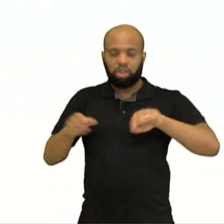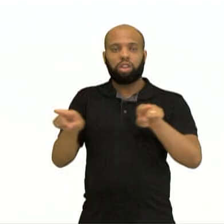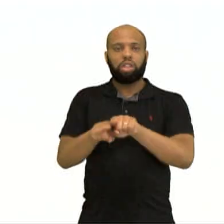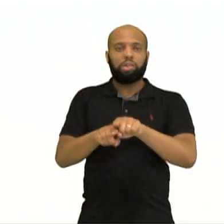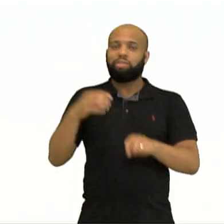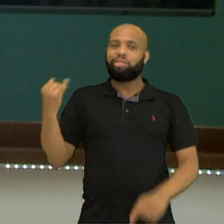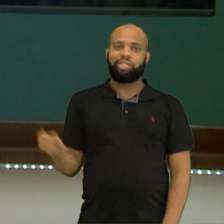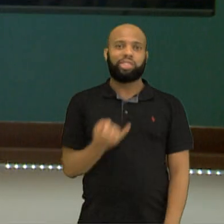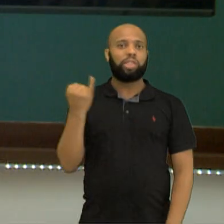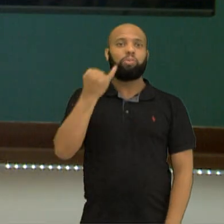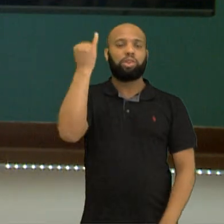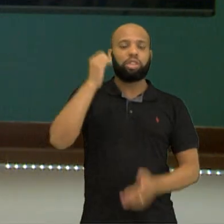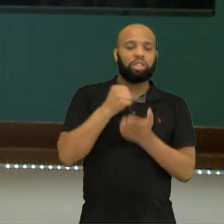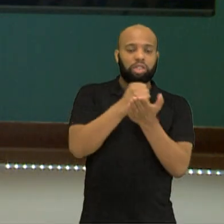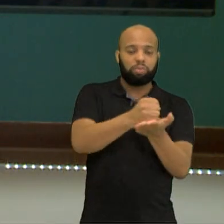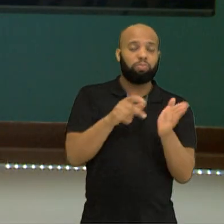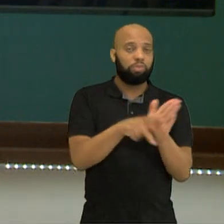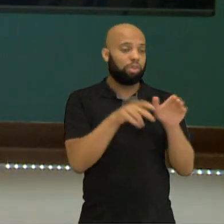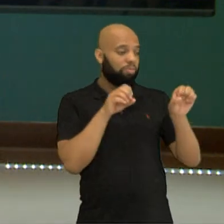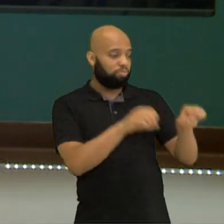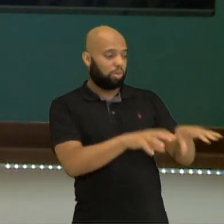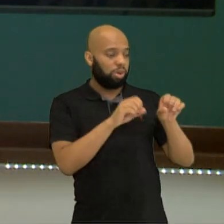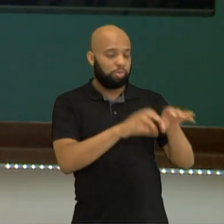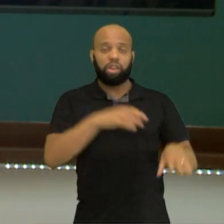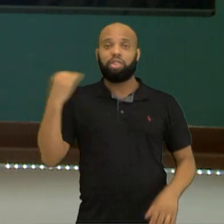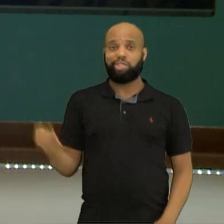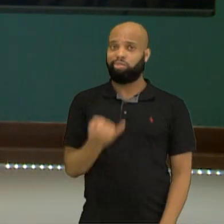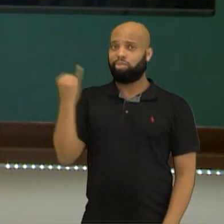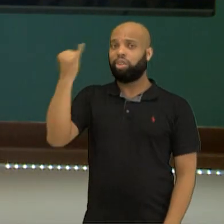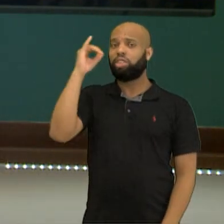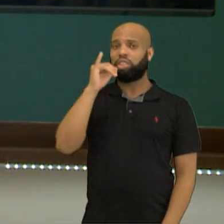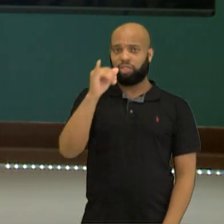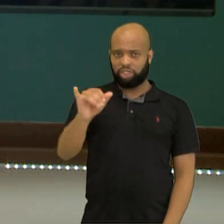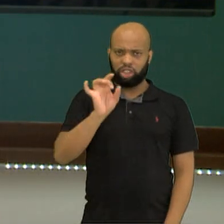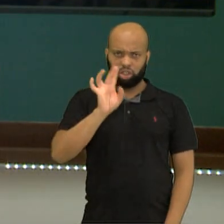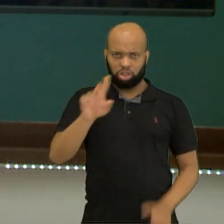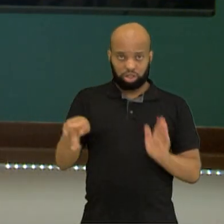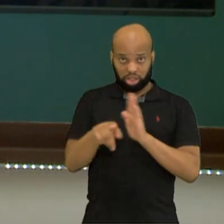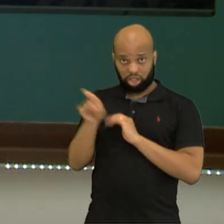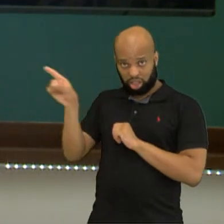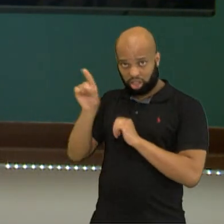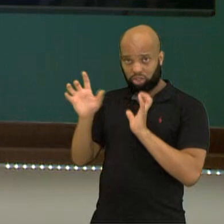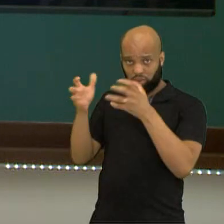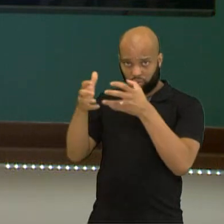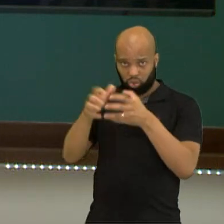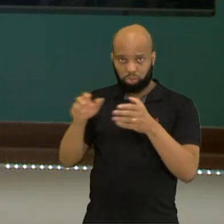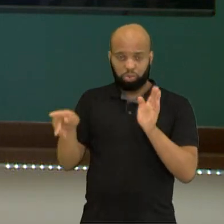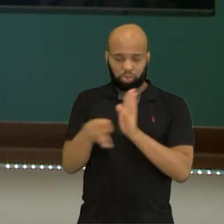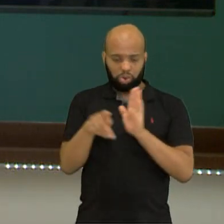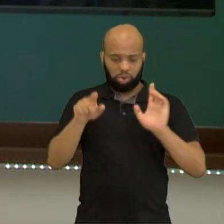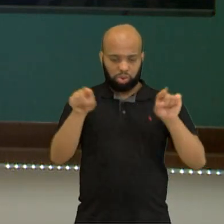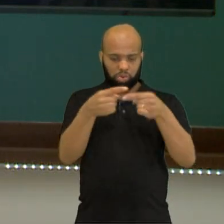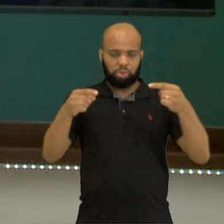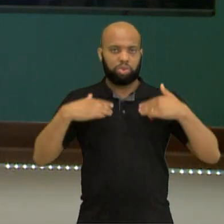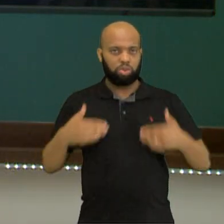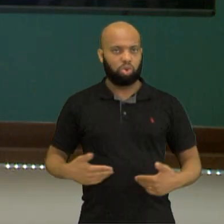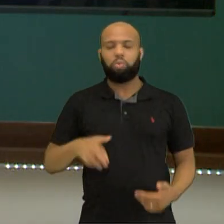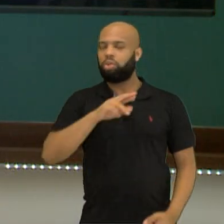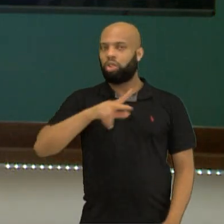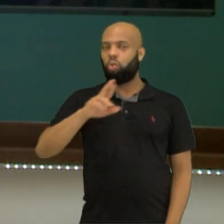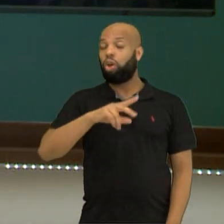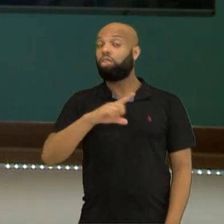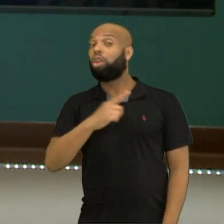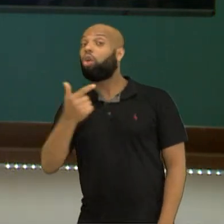importante ferramenta educacional. Vale lembrar que não é só os Barbatuques que trabalham com a música corporal, tá?